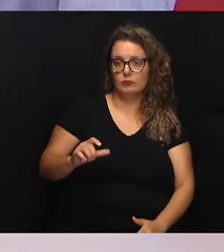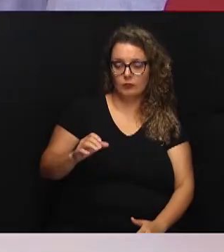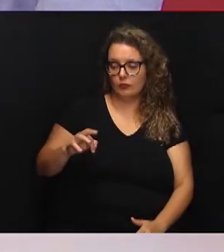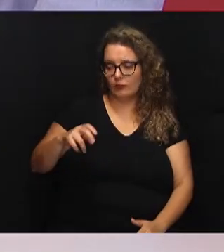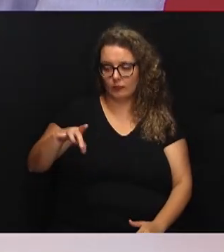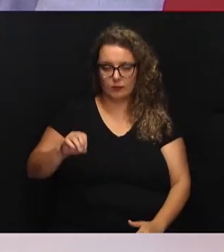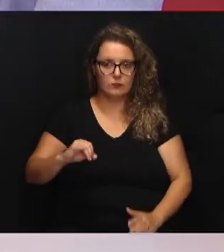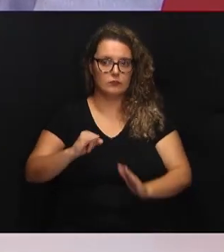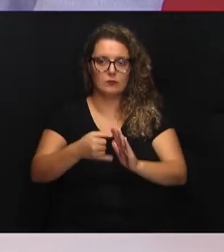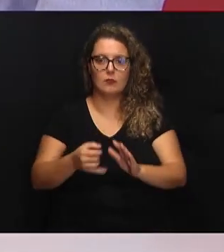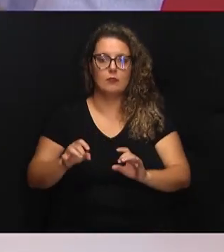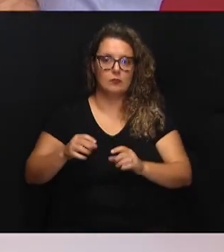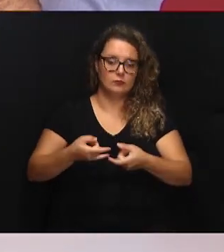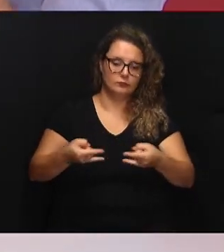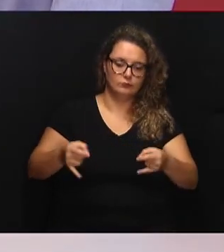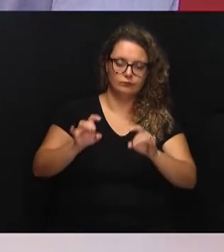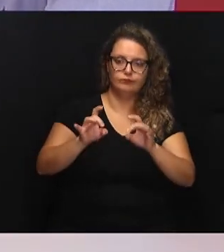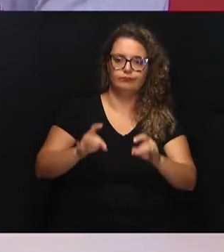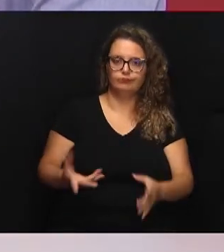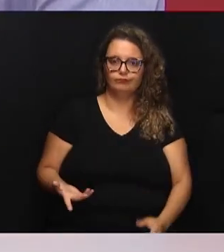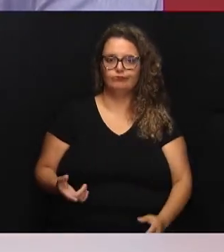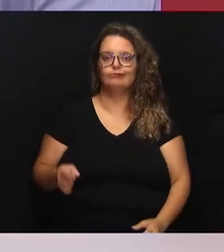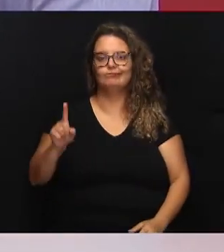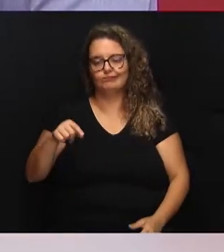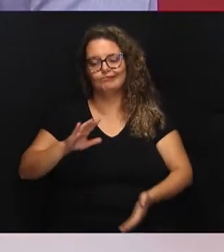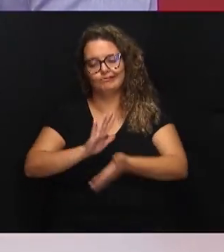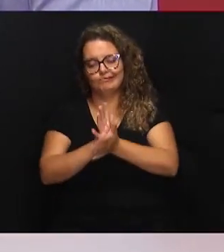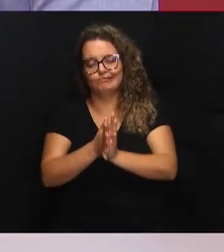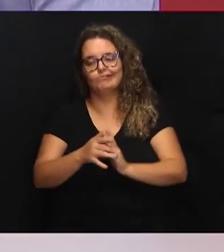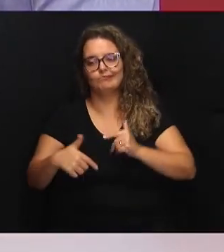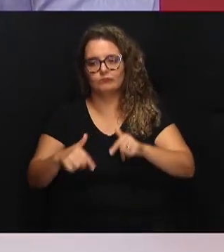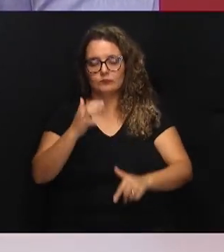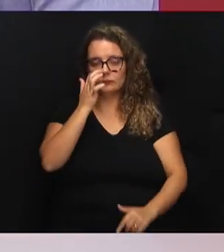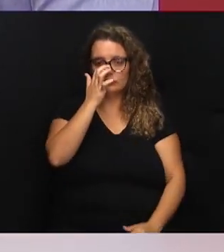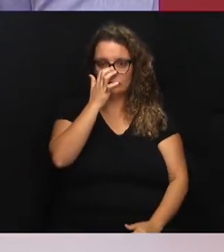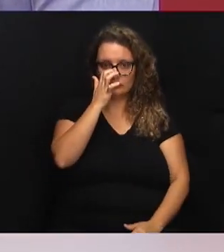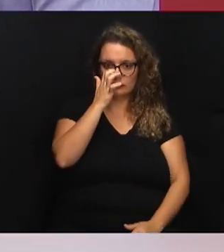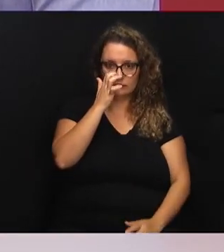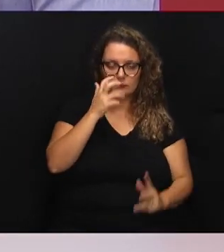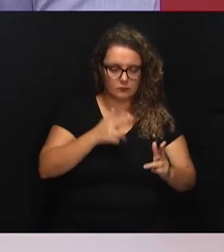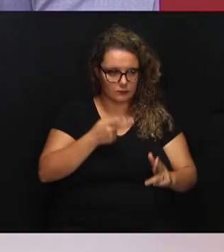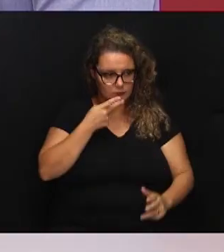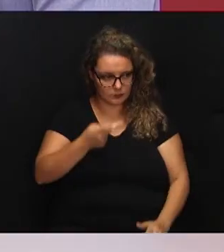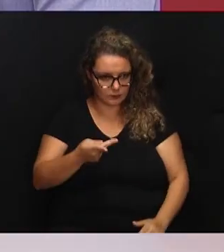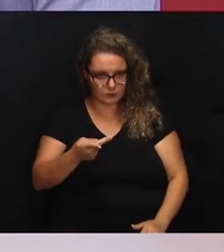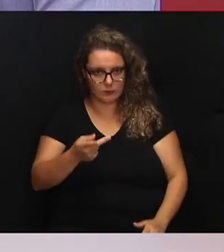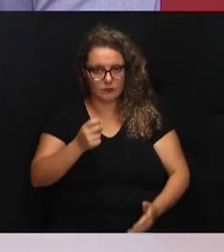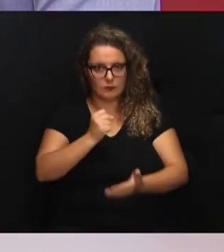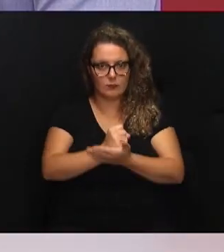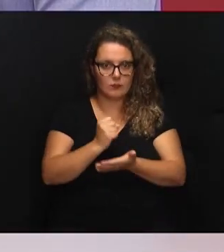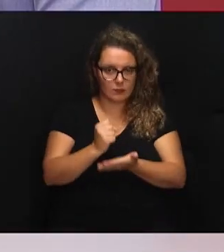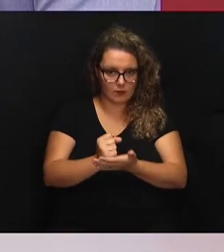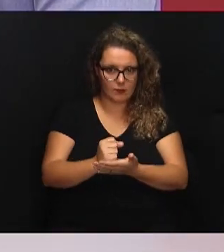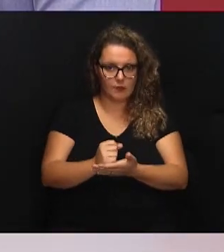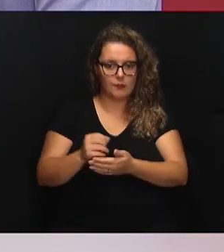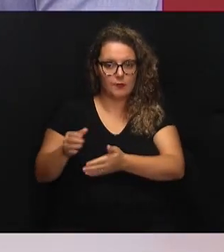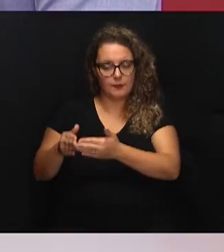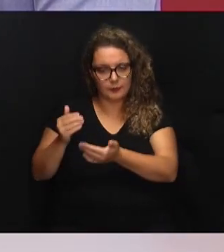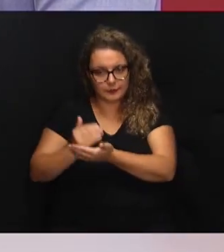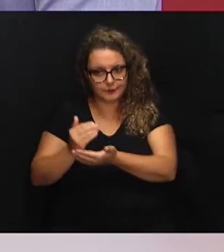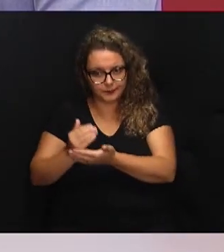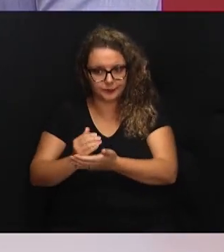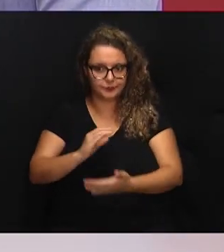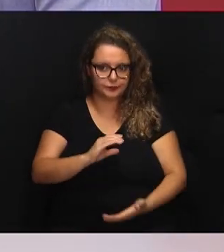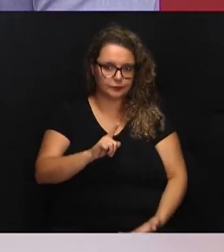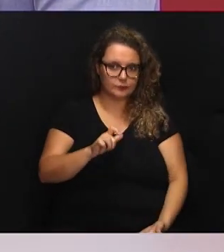especial, que em geral esfaqueiam o trabalhador. E como você falou, né, para contratar esse empréstimo consignado para o CLT é